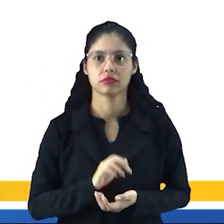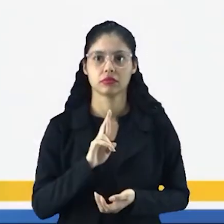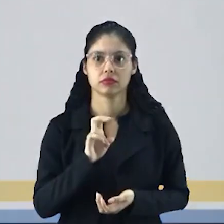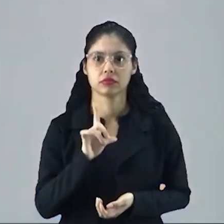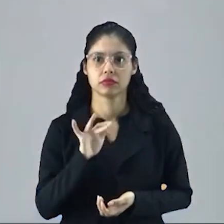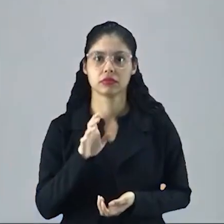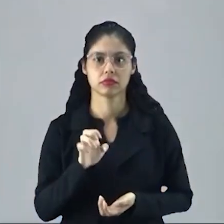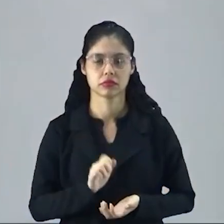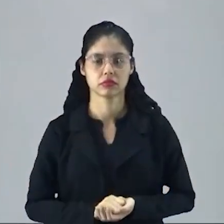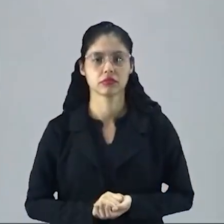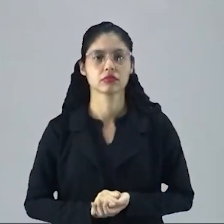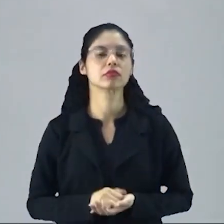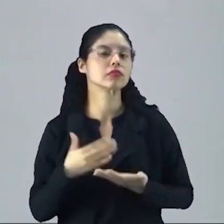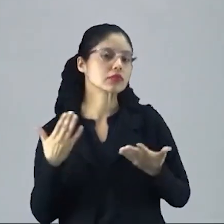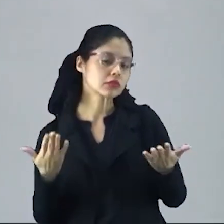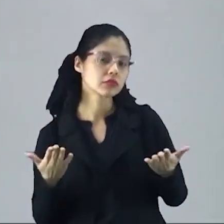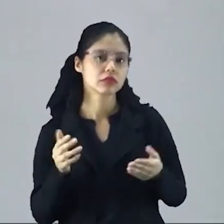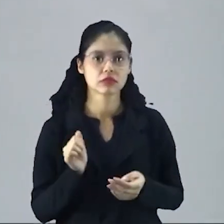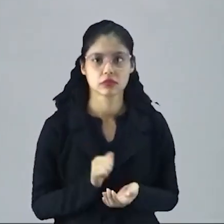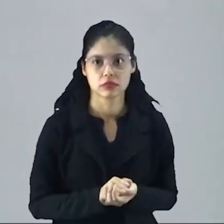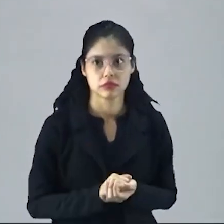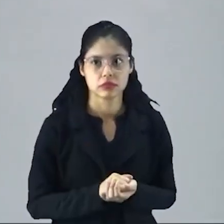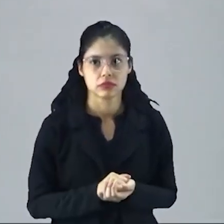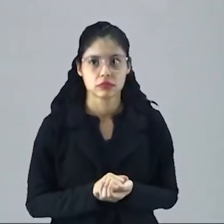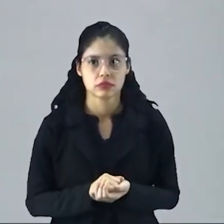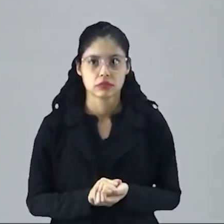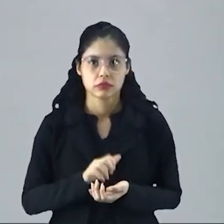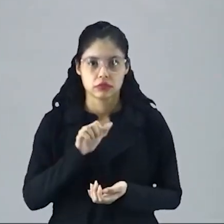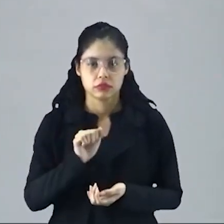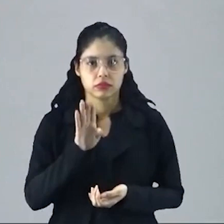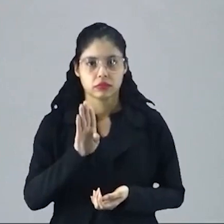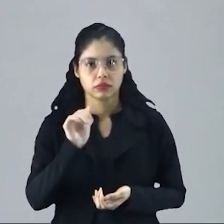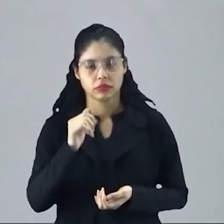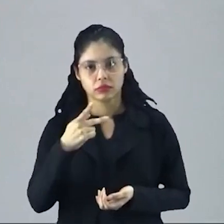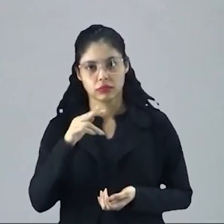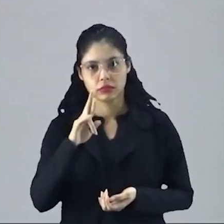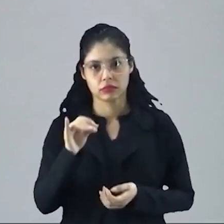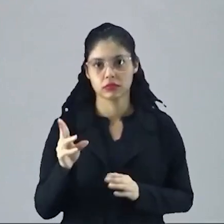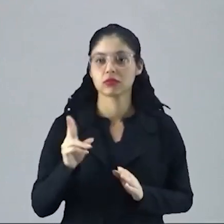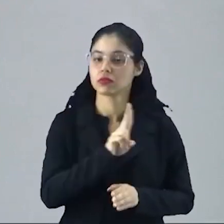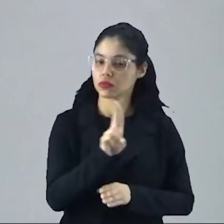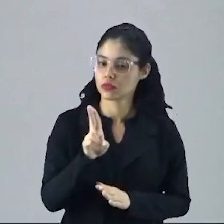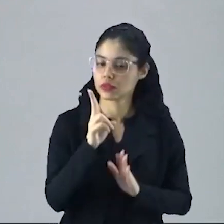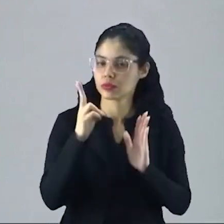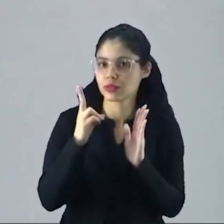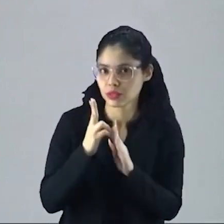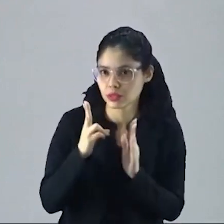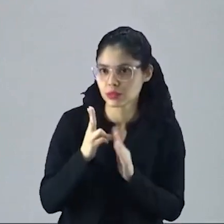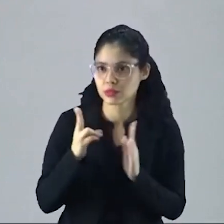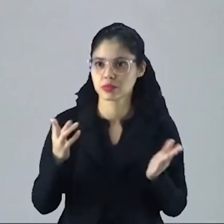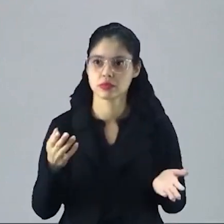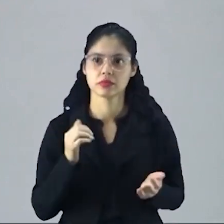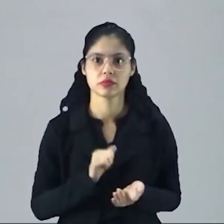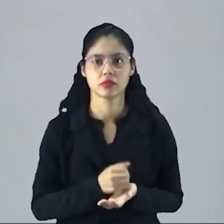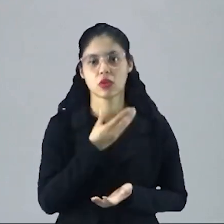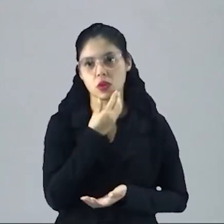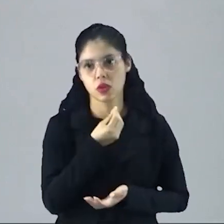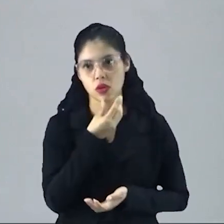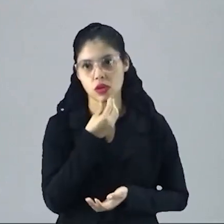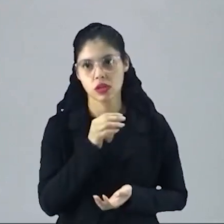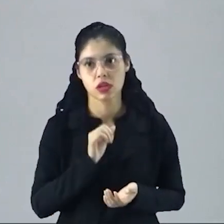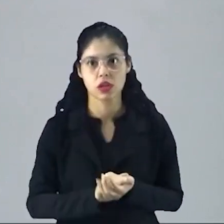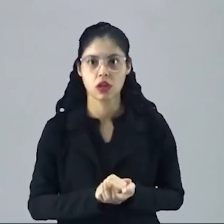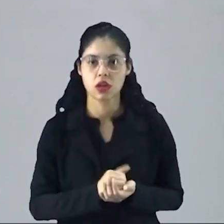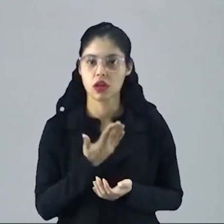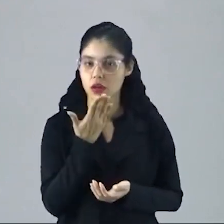da realidade. Gente, a palavra Abapuru é um nome indígena que significa homem que